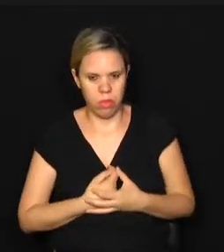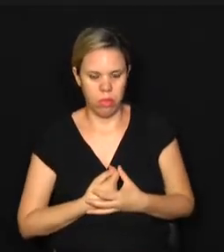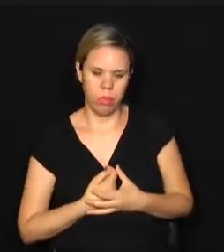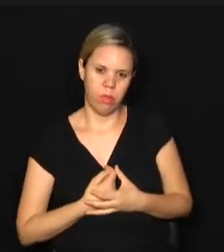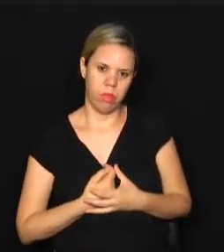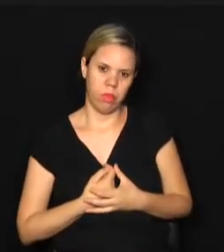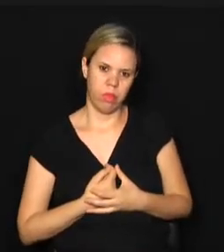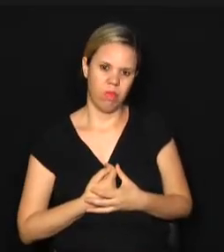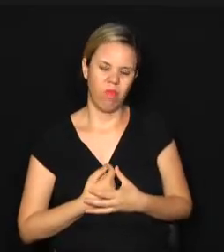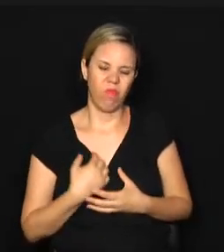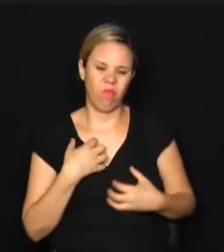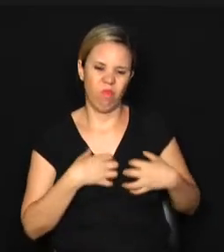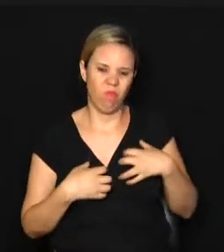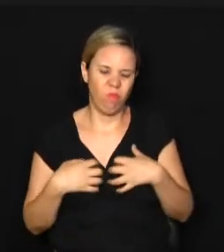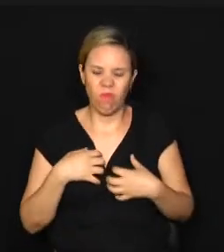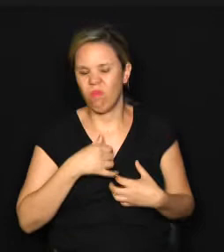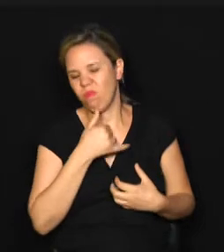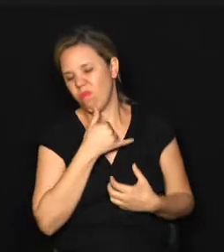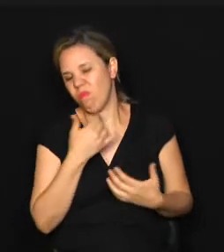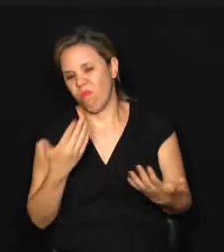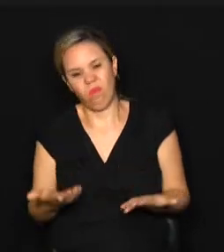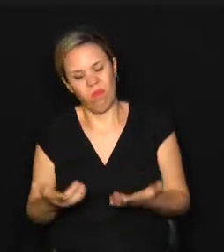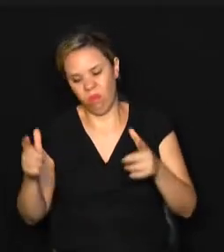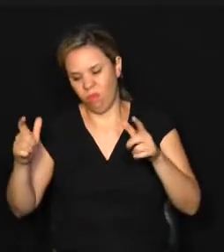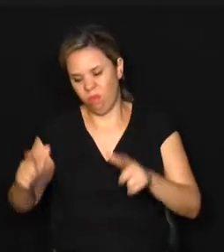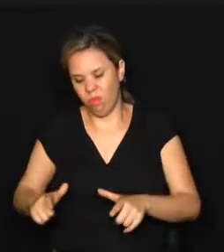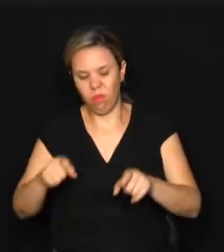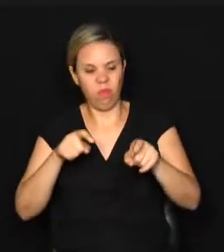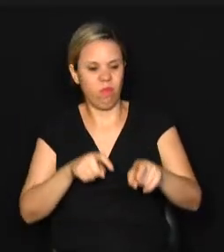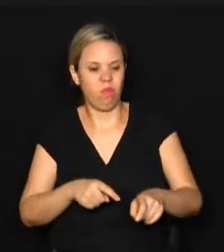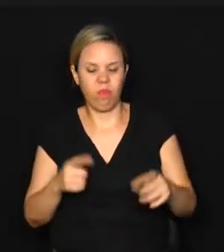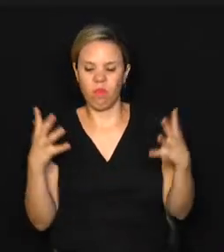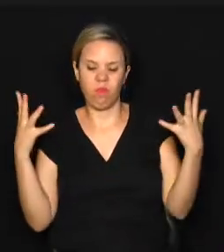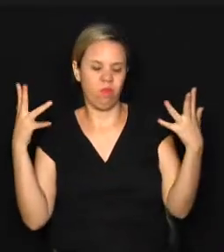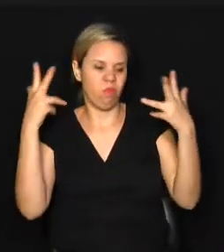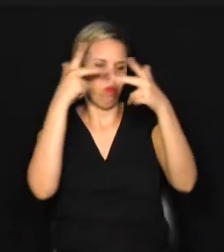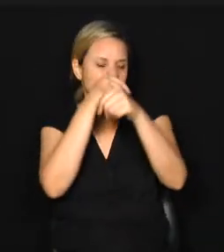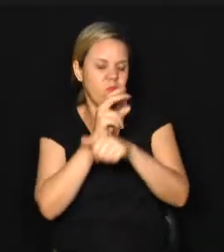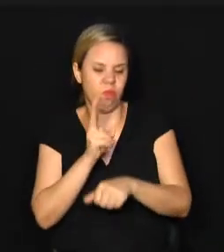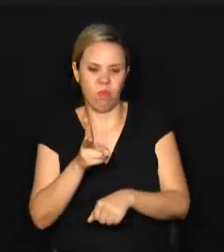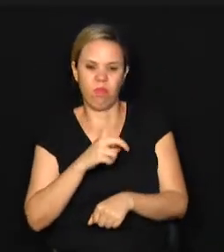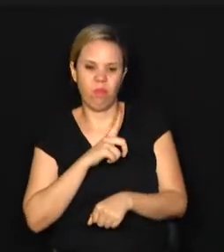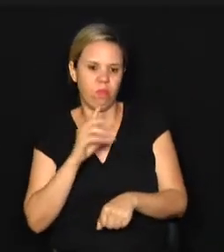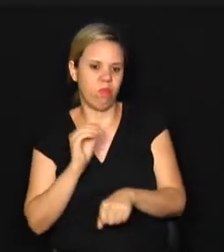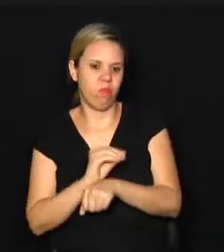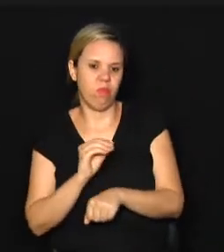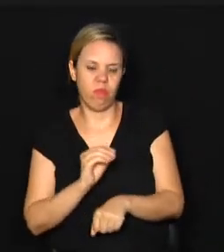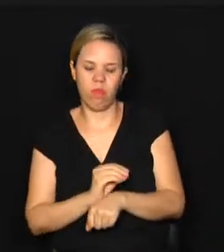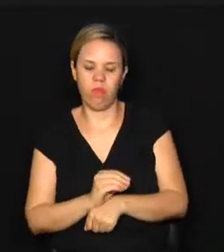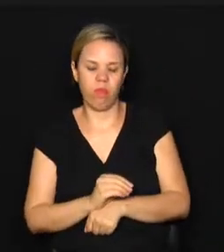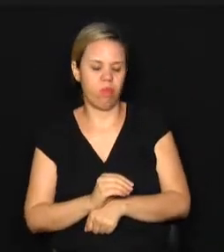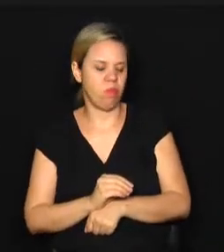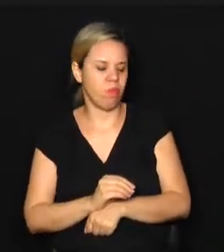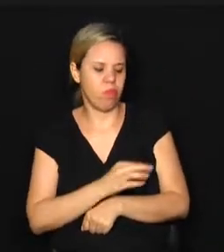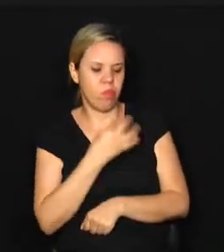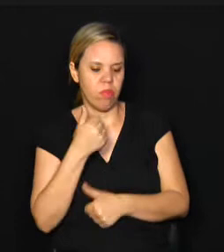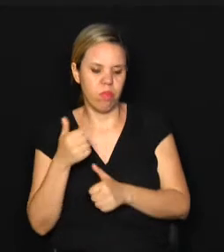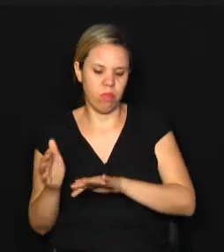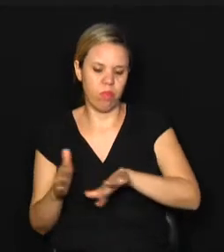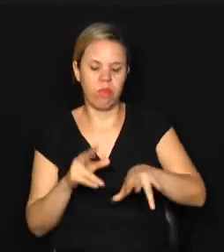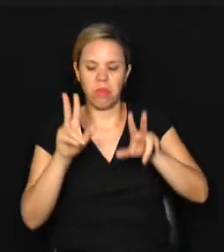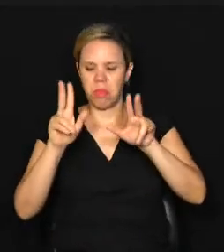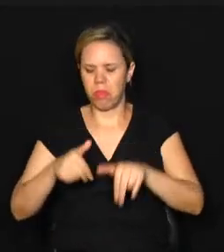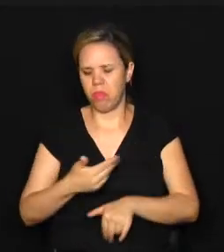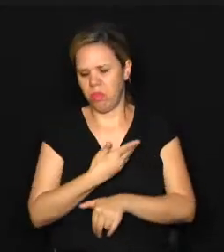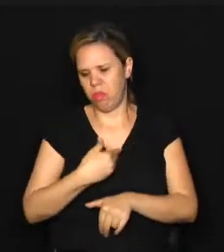nosso descontentamento, né, de uma área tão bonita como esta, que nunca teve interesse do poder público,